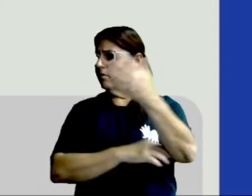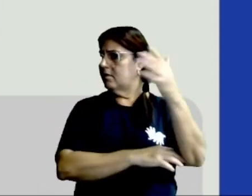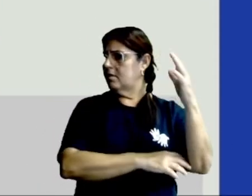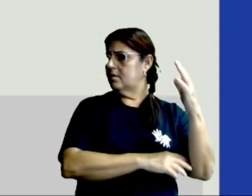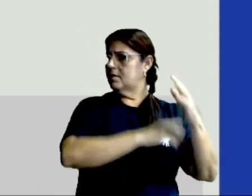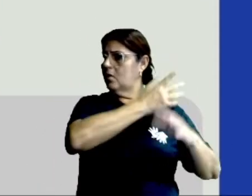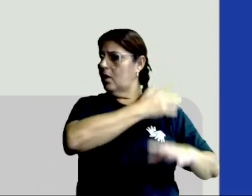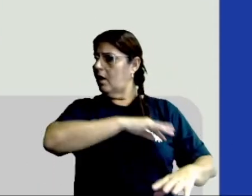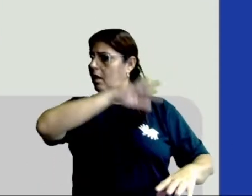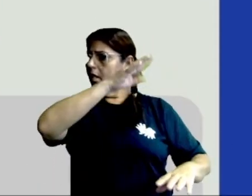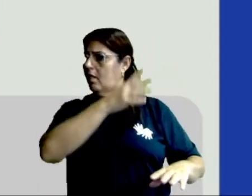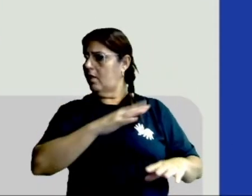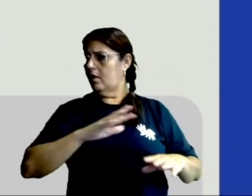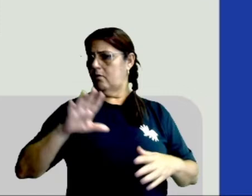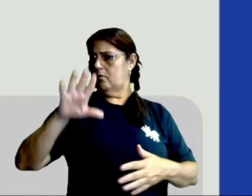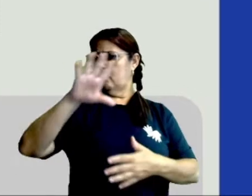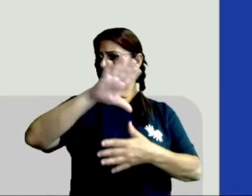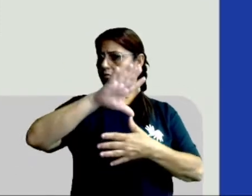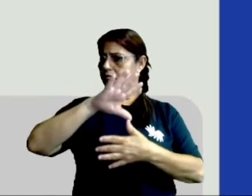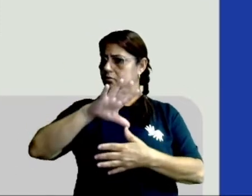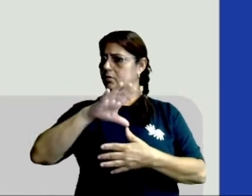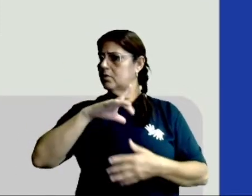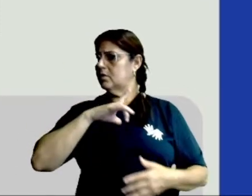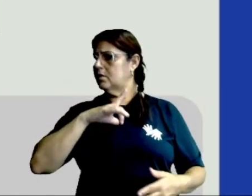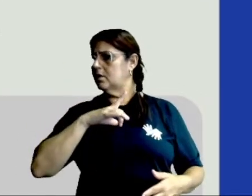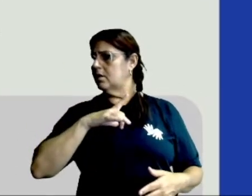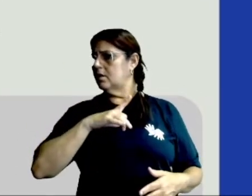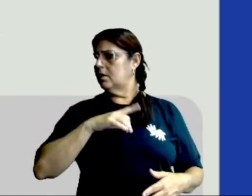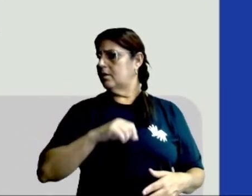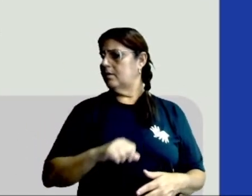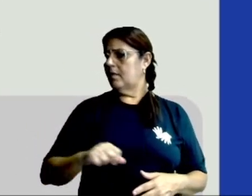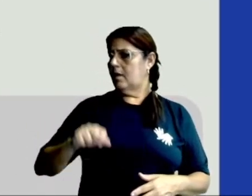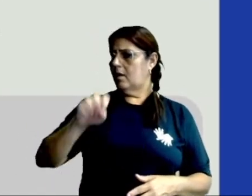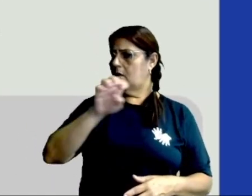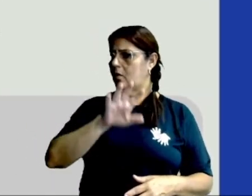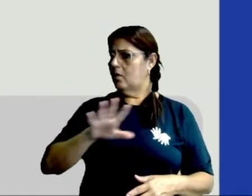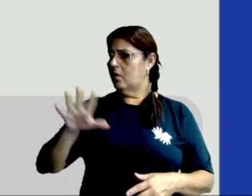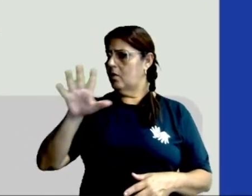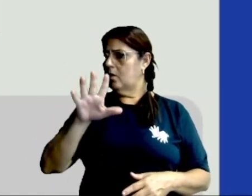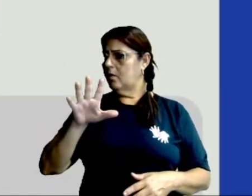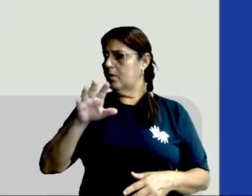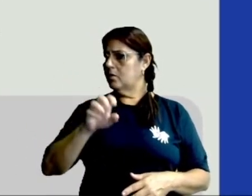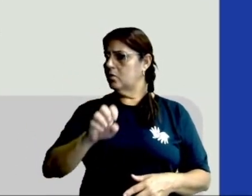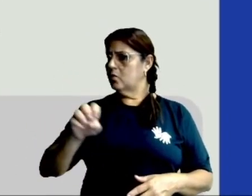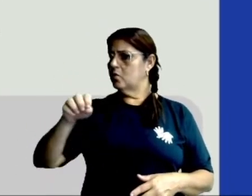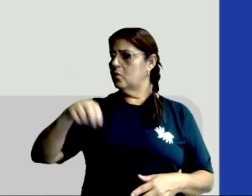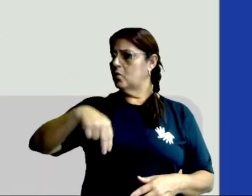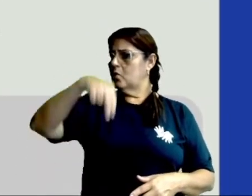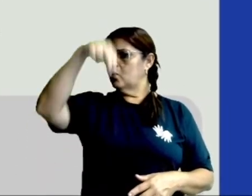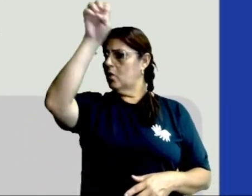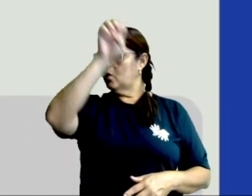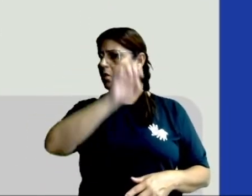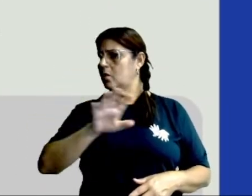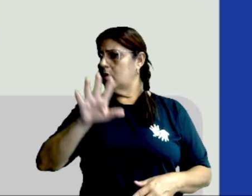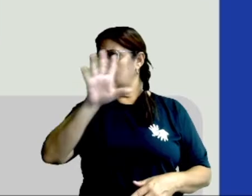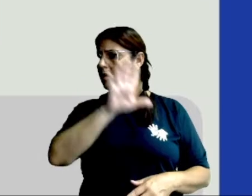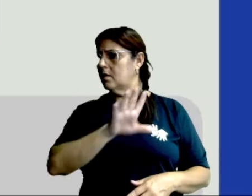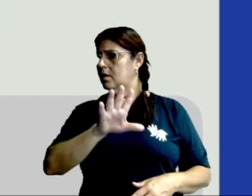vegetação e relevo, o continente europeu pode ser regionalizado em 3 porções: a Europa do Norte, a Europa